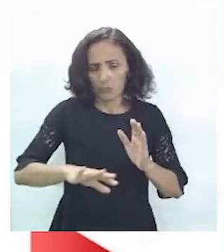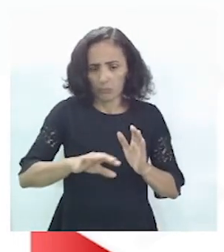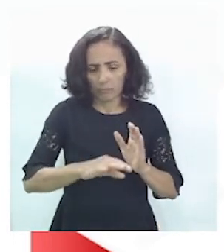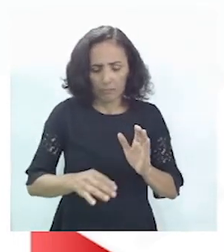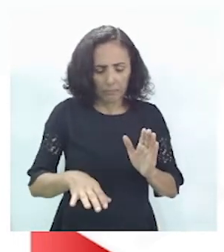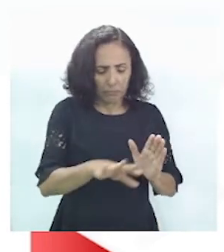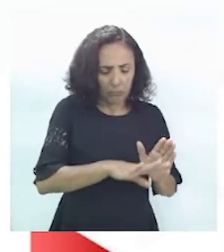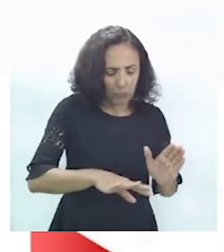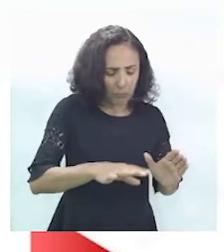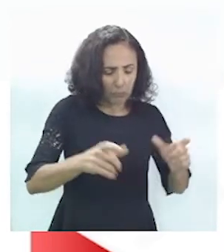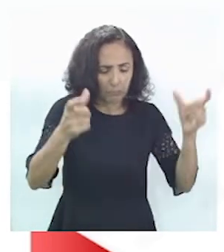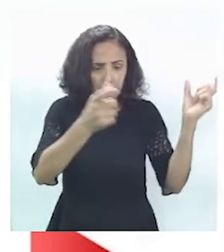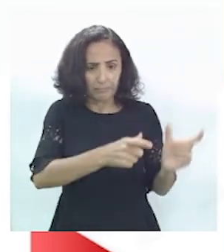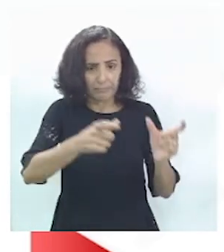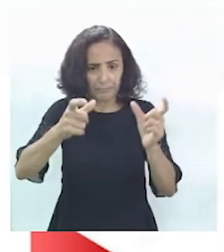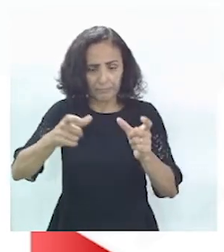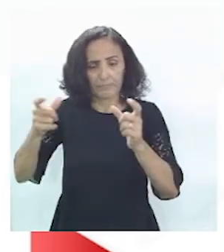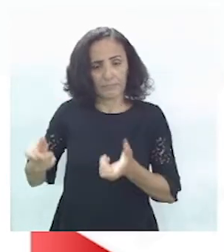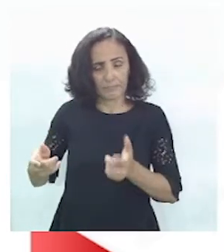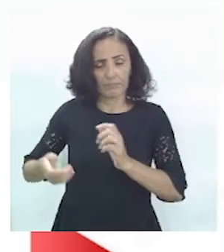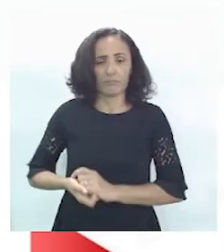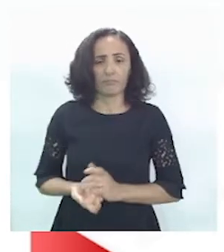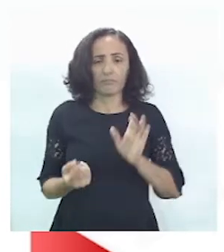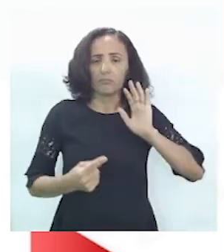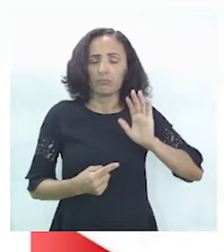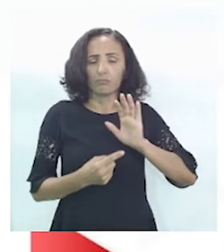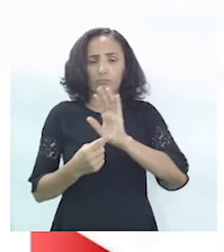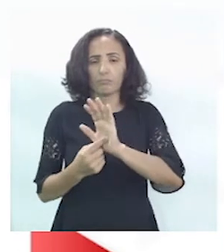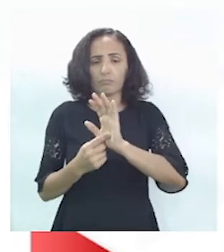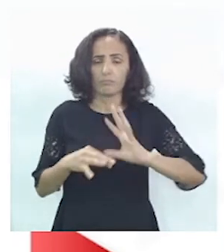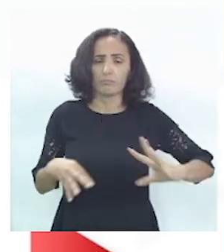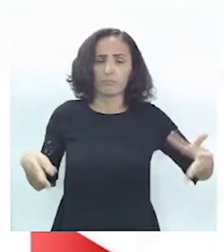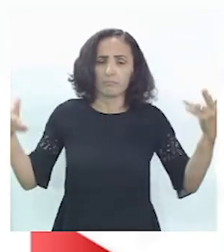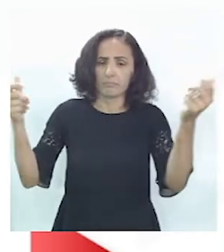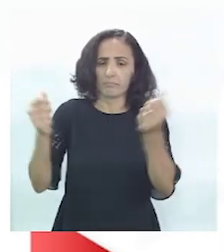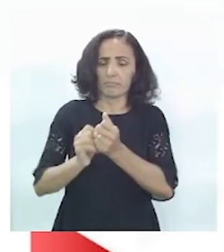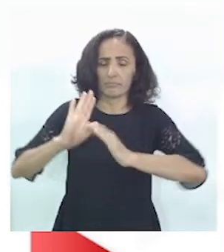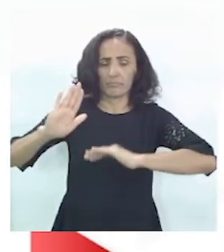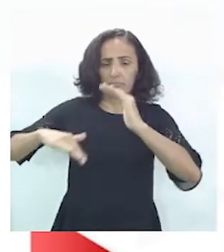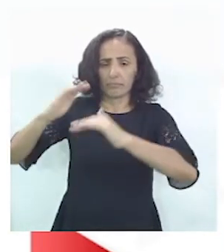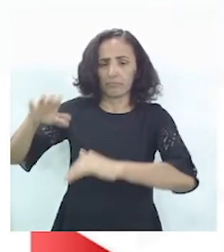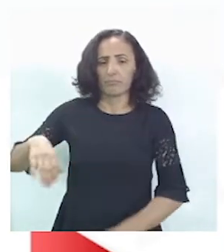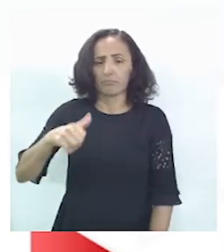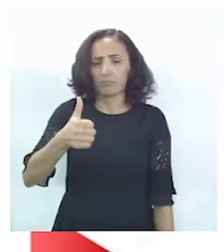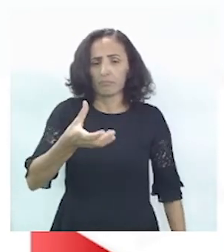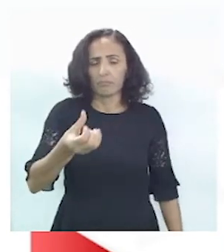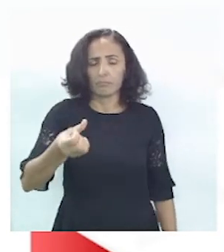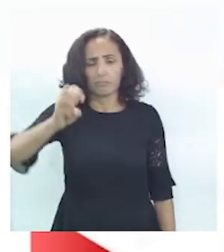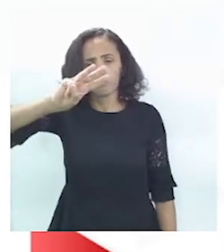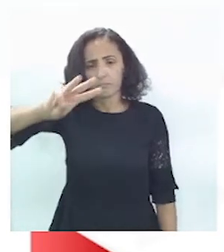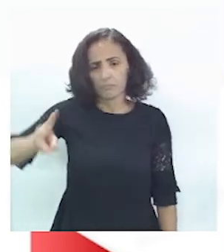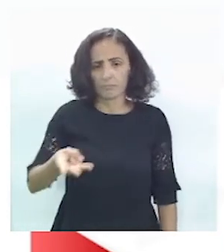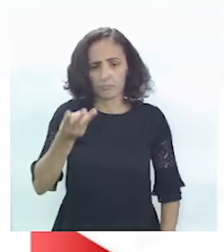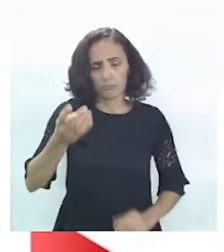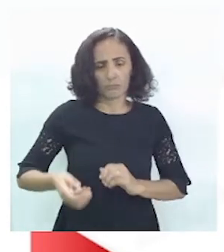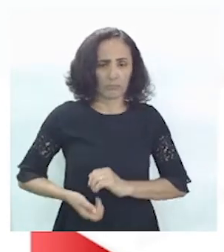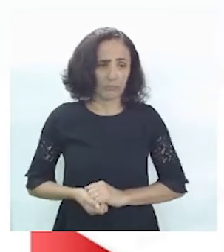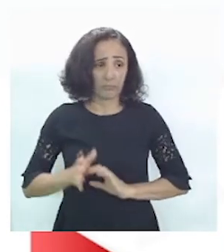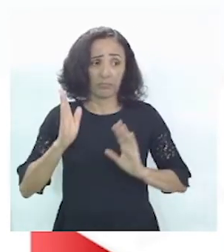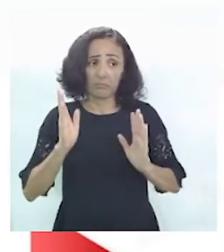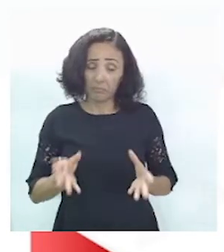de usinas termoelétricas. Esse indicador ele chegará a 16 milhões. E